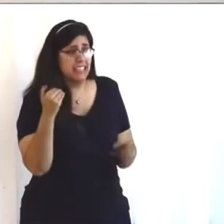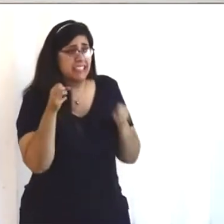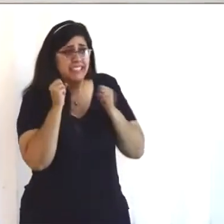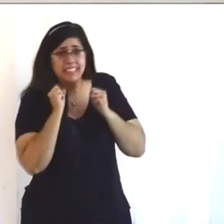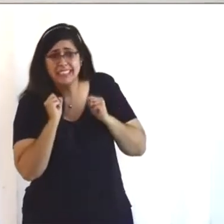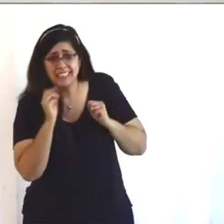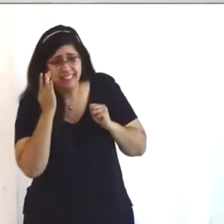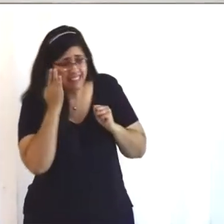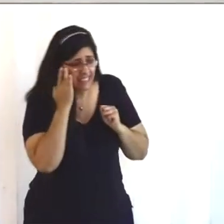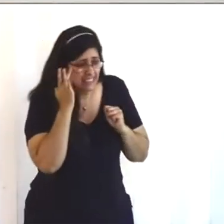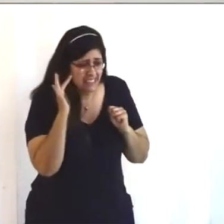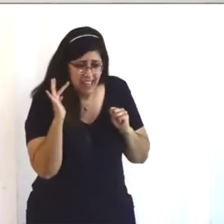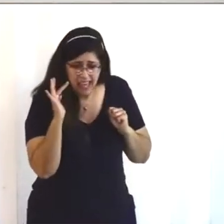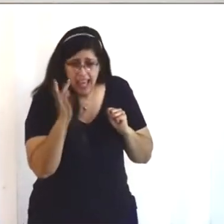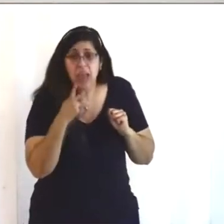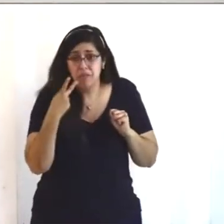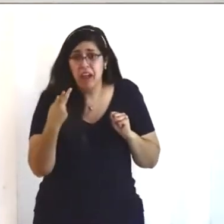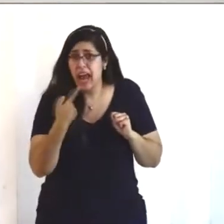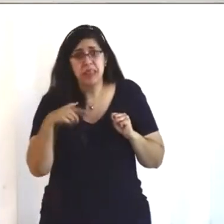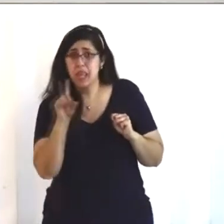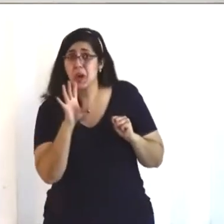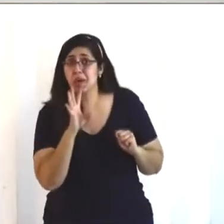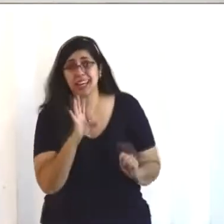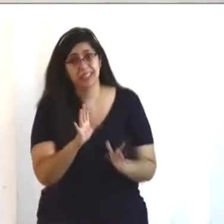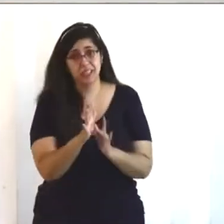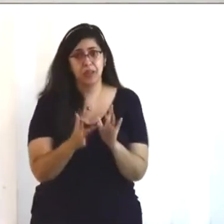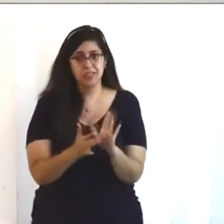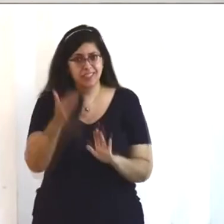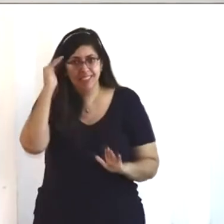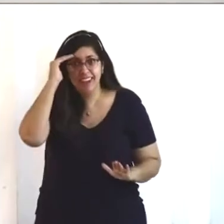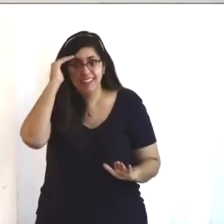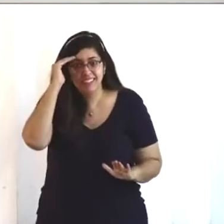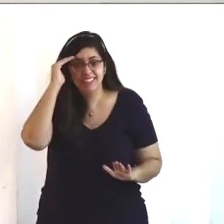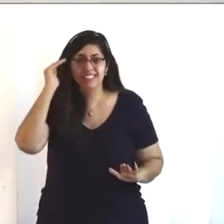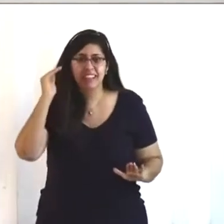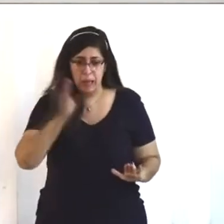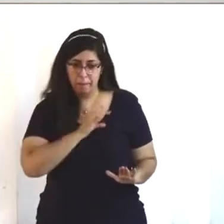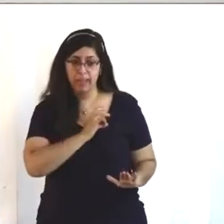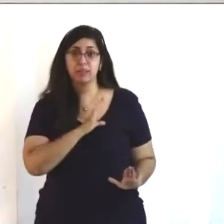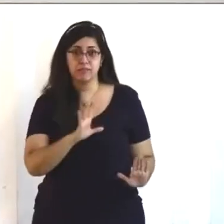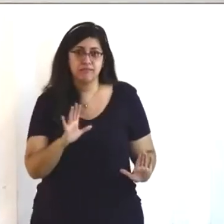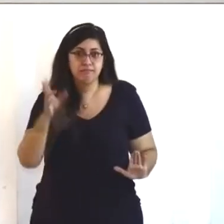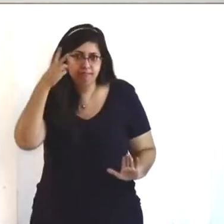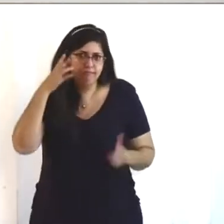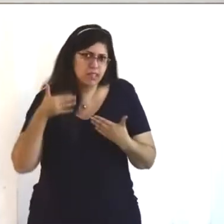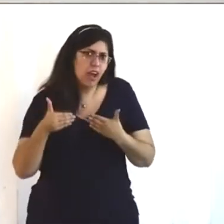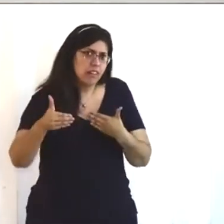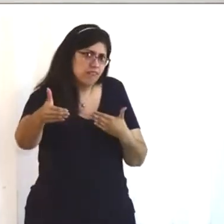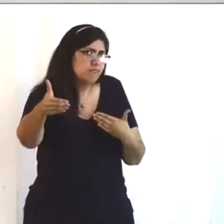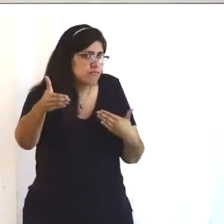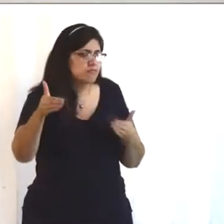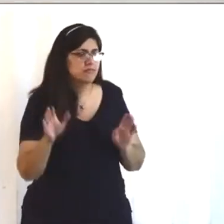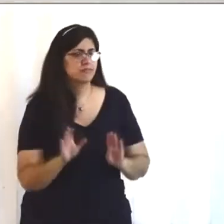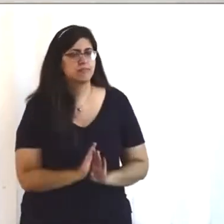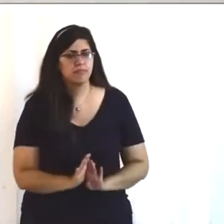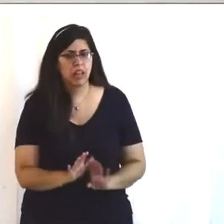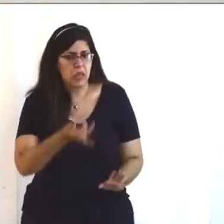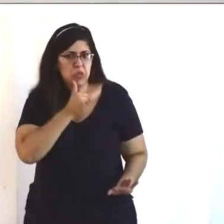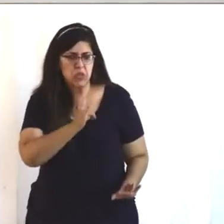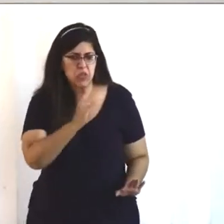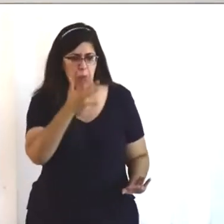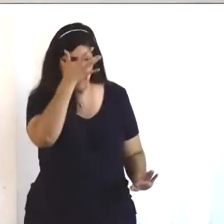dizendo que é certo negar a Jesus, mas alguns ficaram quietos em algum momento da história. E isso não quer